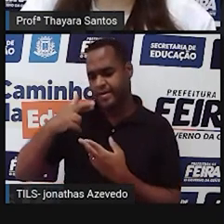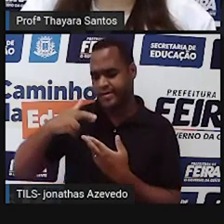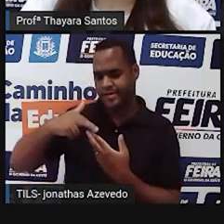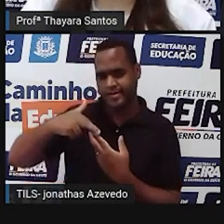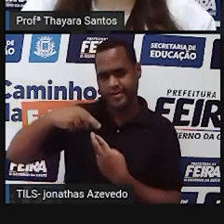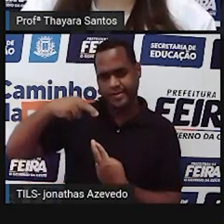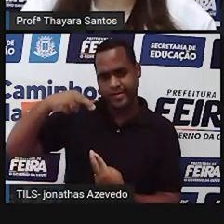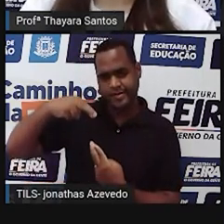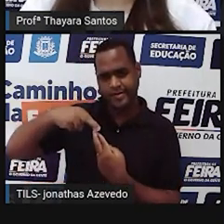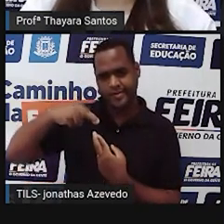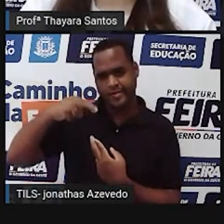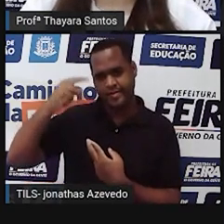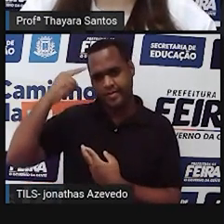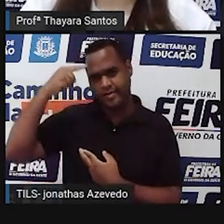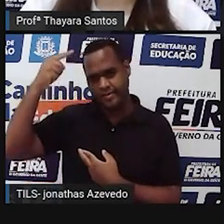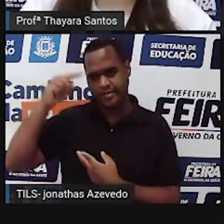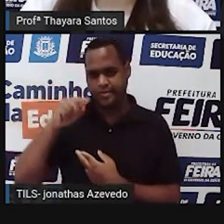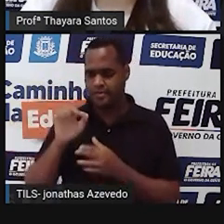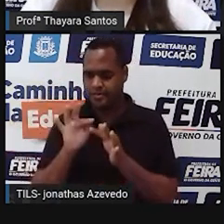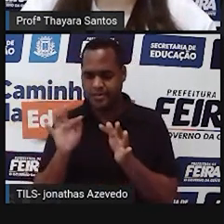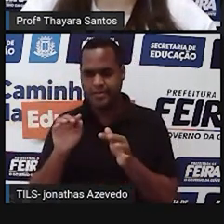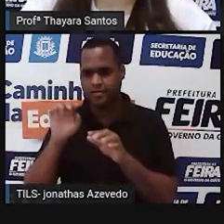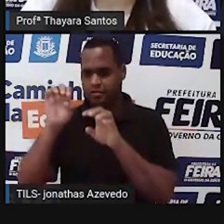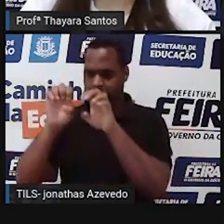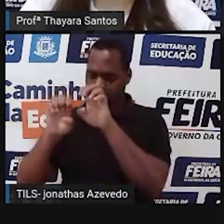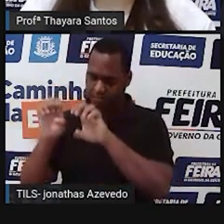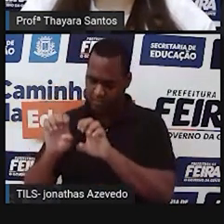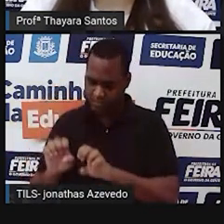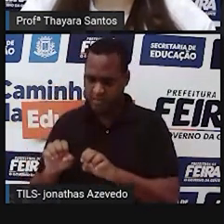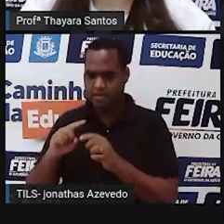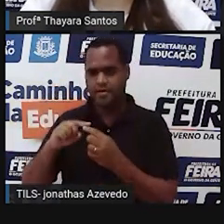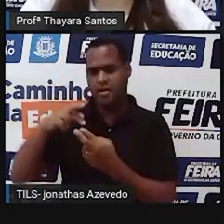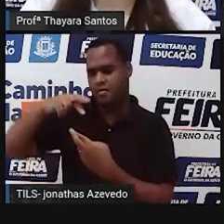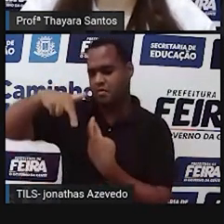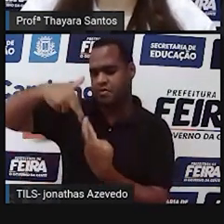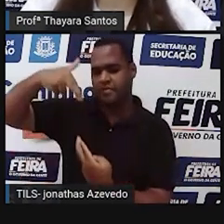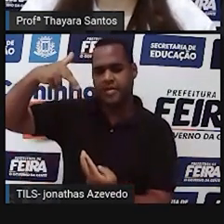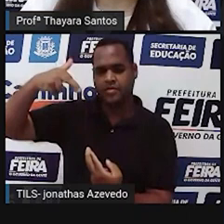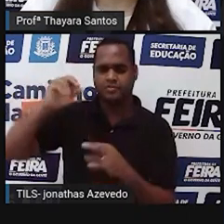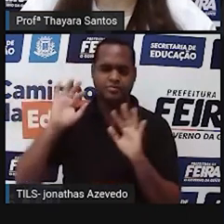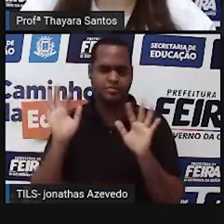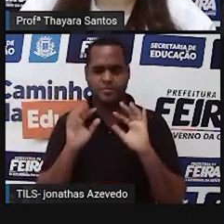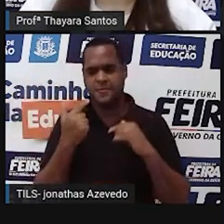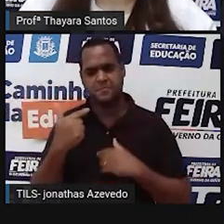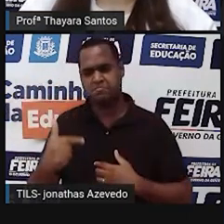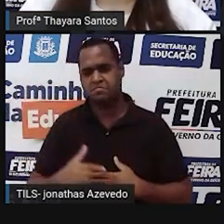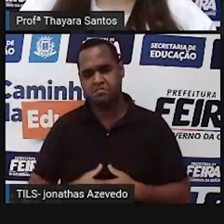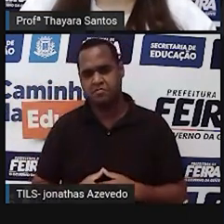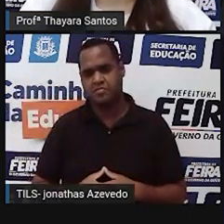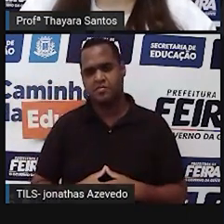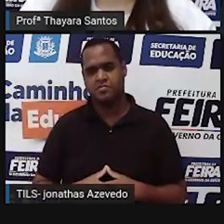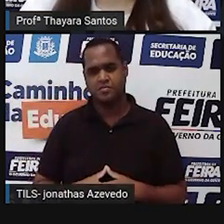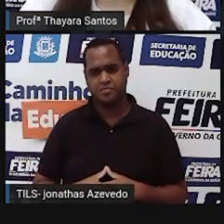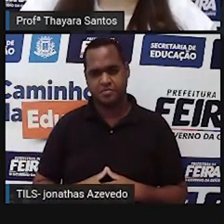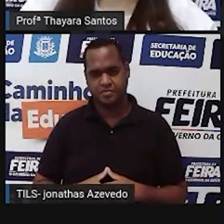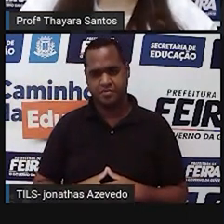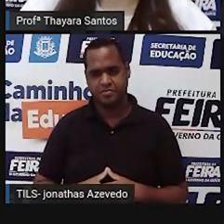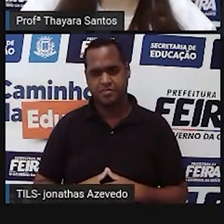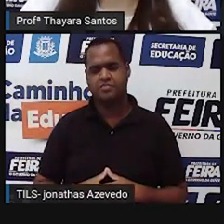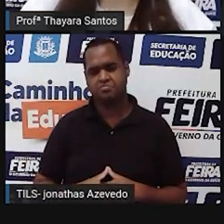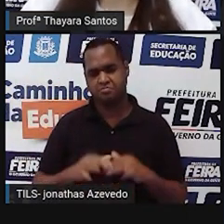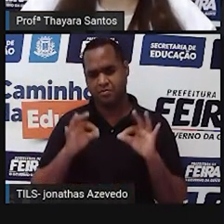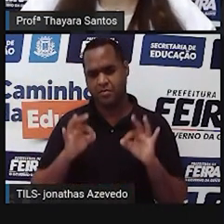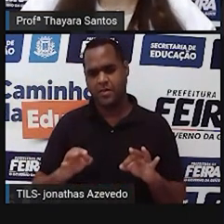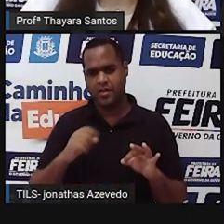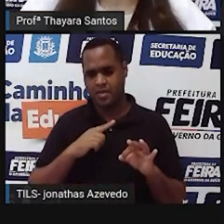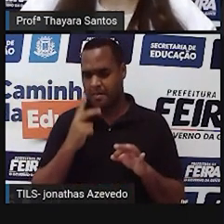gente está vendo aqui. Ele não tem aquela estrutura de dupla hélice, como a gente encontra no DNA. E justamente por